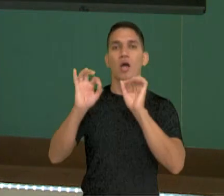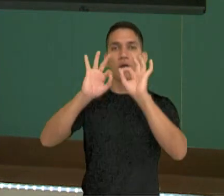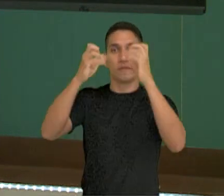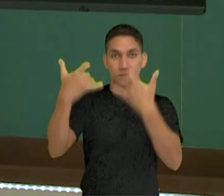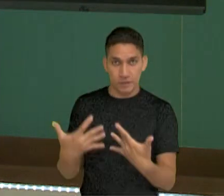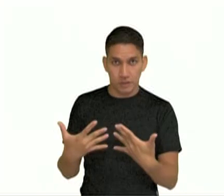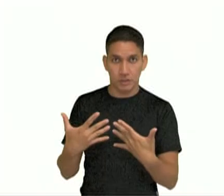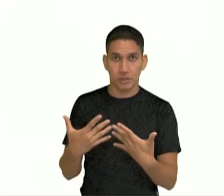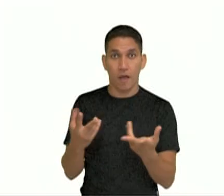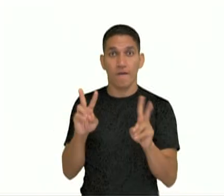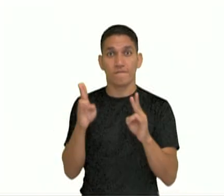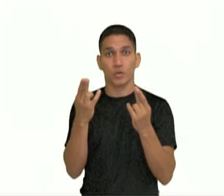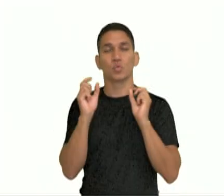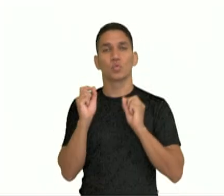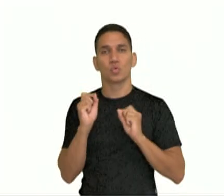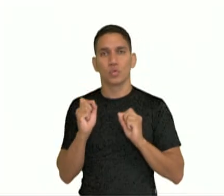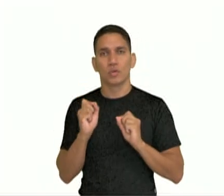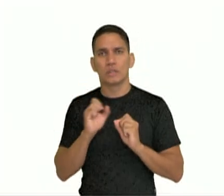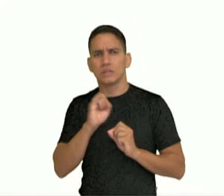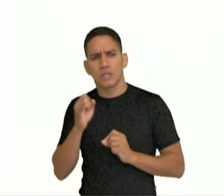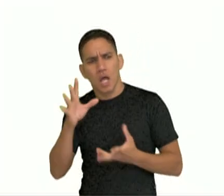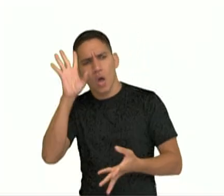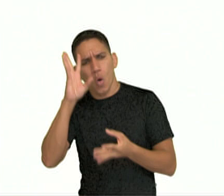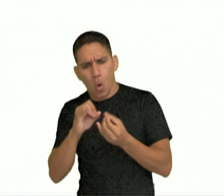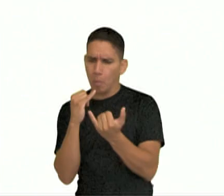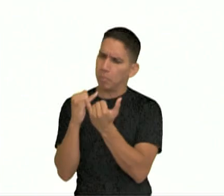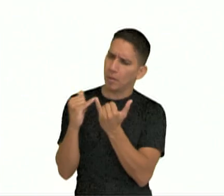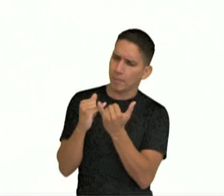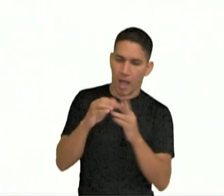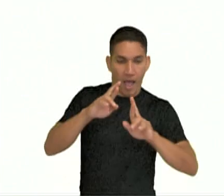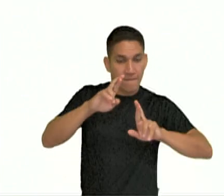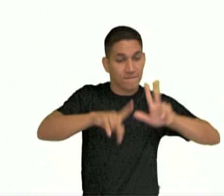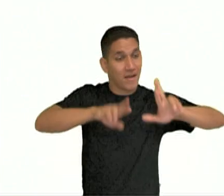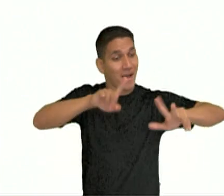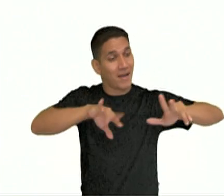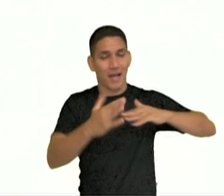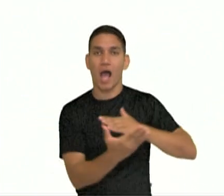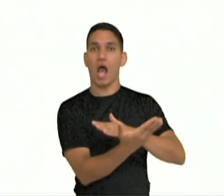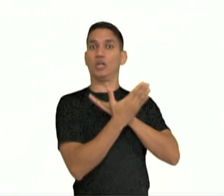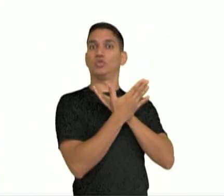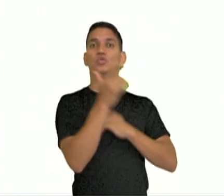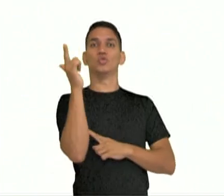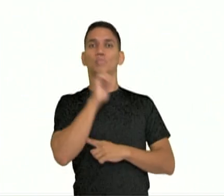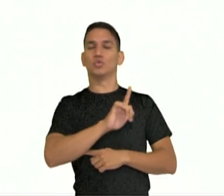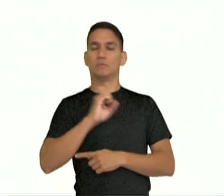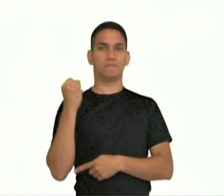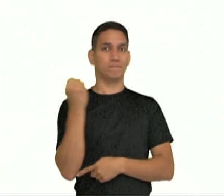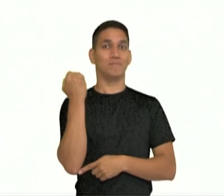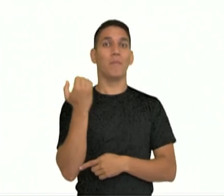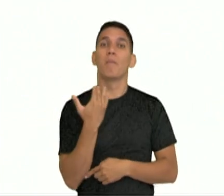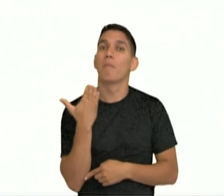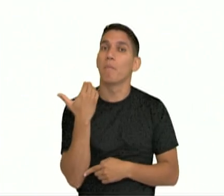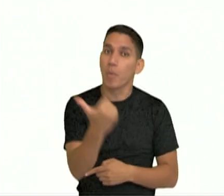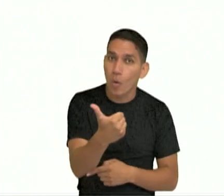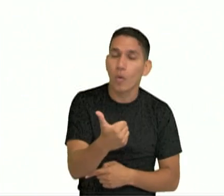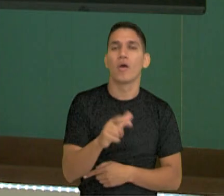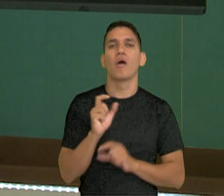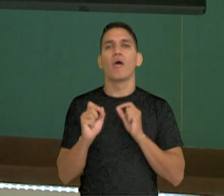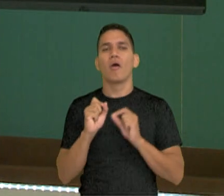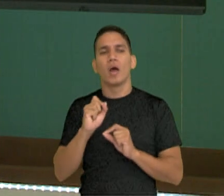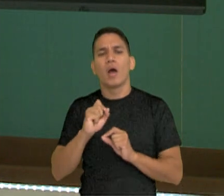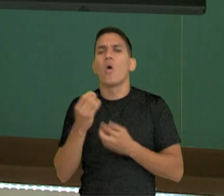para melhorar a compreensão da média, a variância é uma ferramenta poderosa para a gente estimar